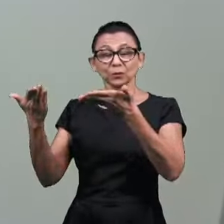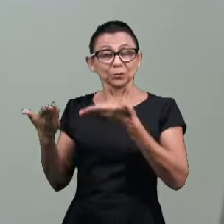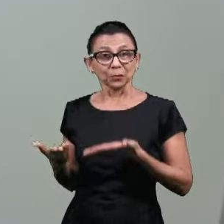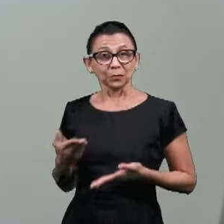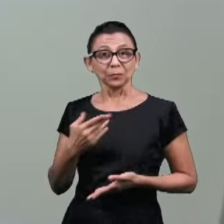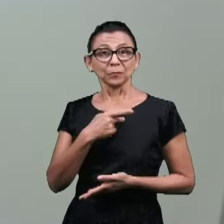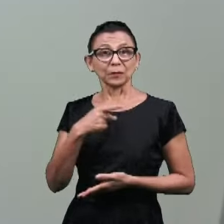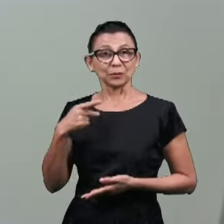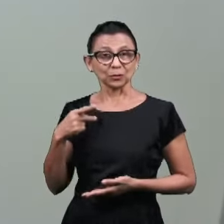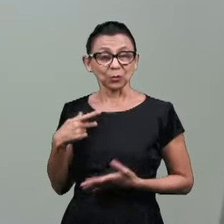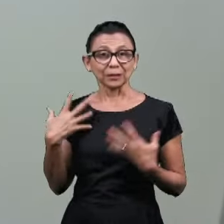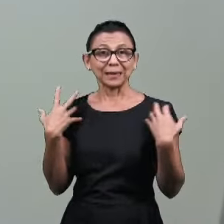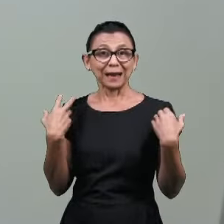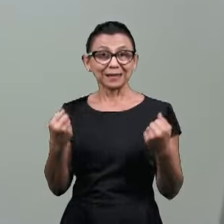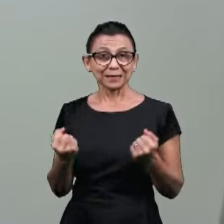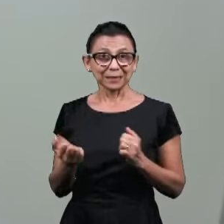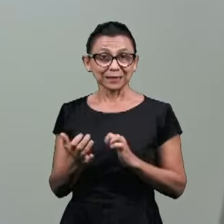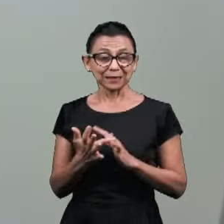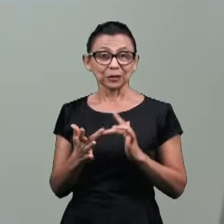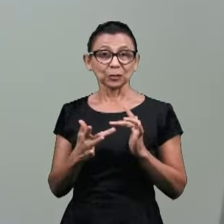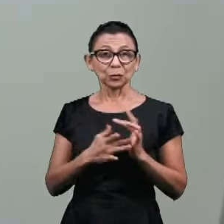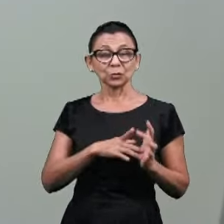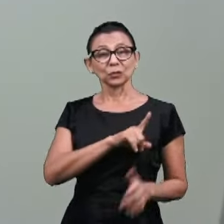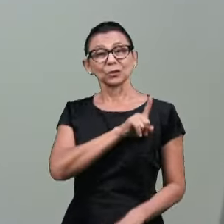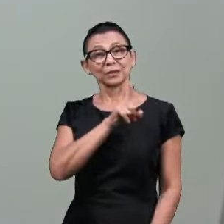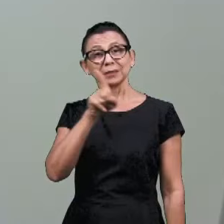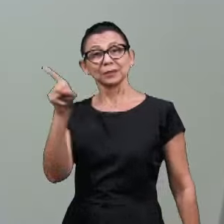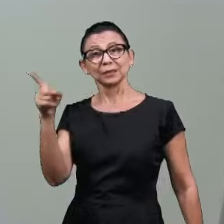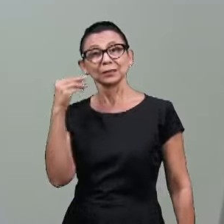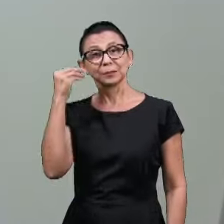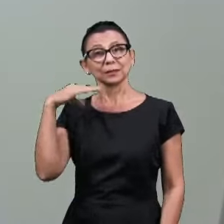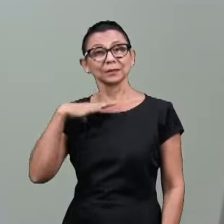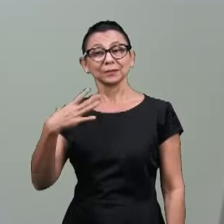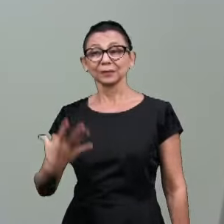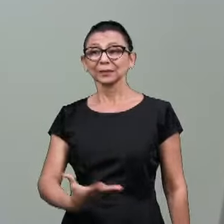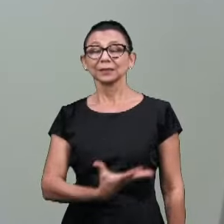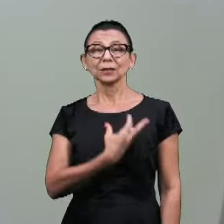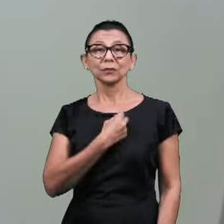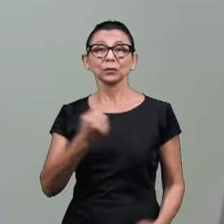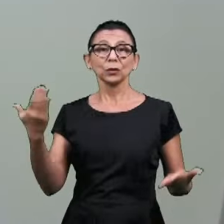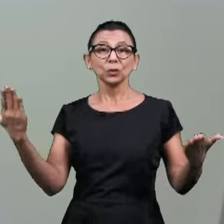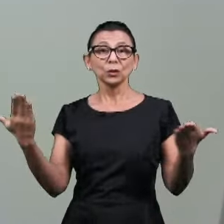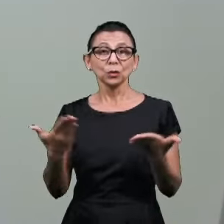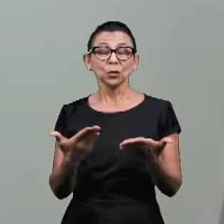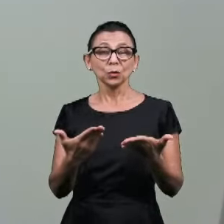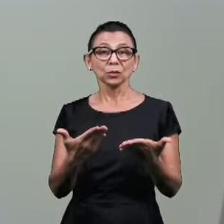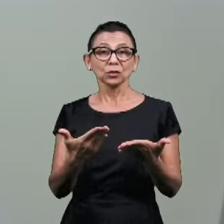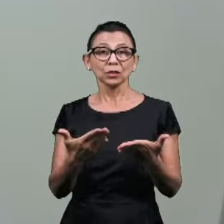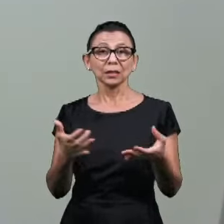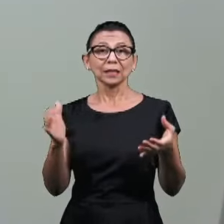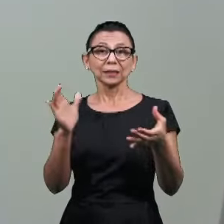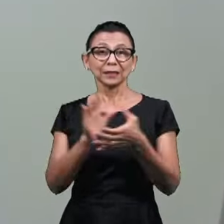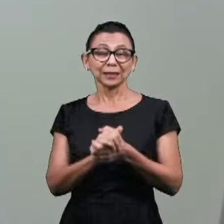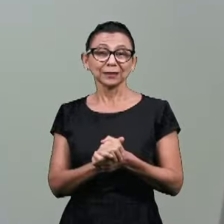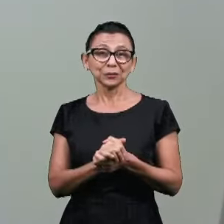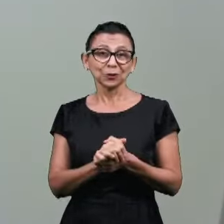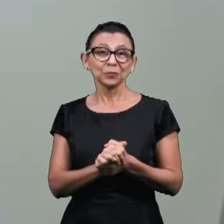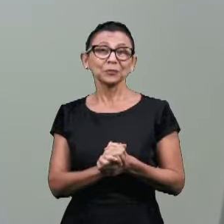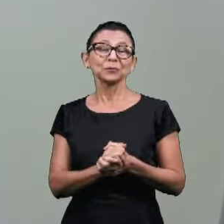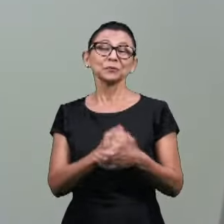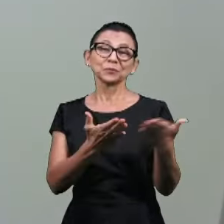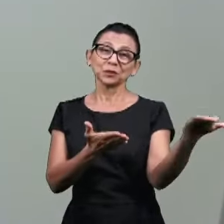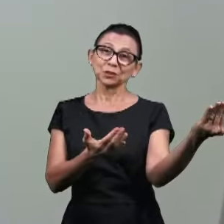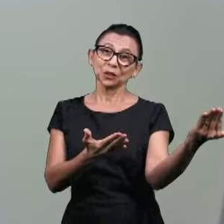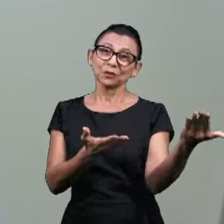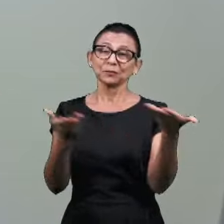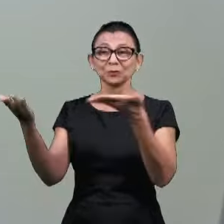ali viveu uma experiência de salvação com o Senhor. Ou seja, como é importante o evangelismo, você convidar um ente